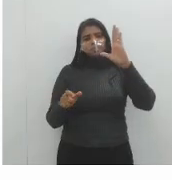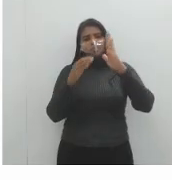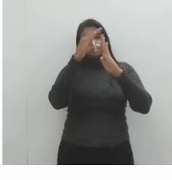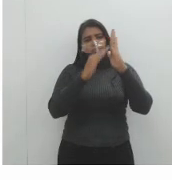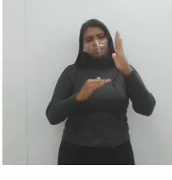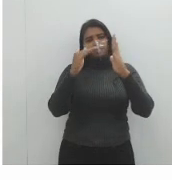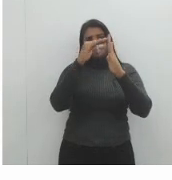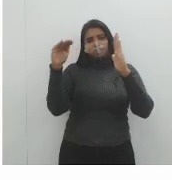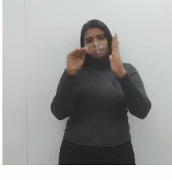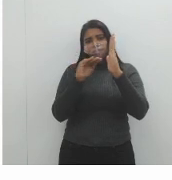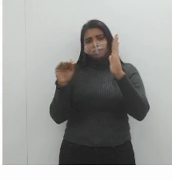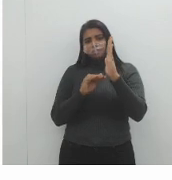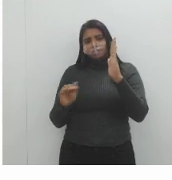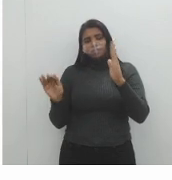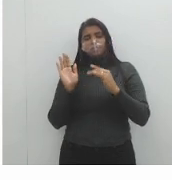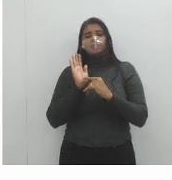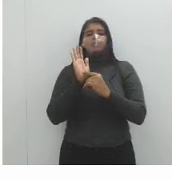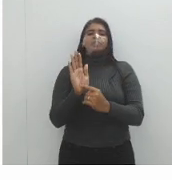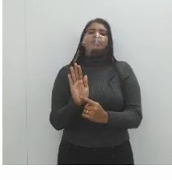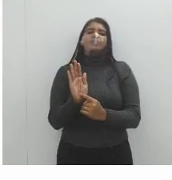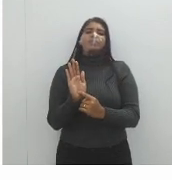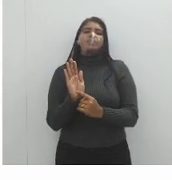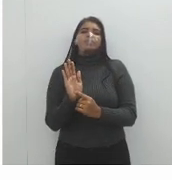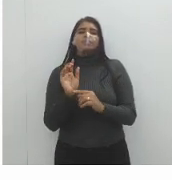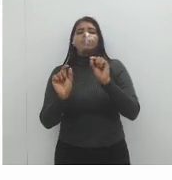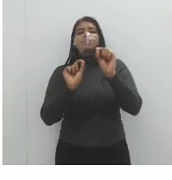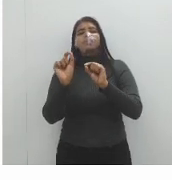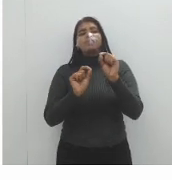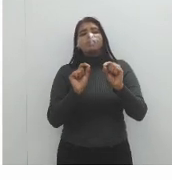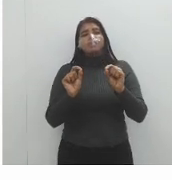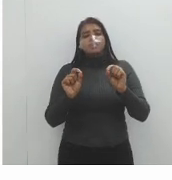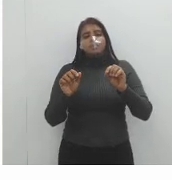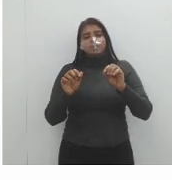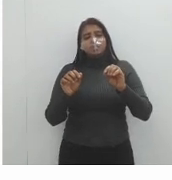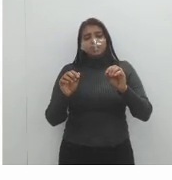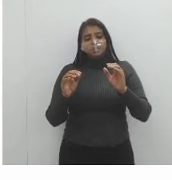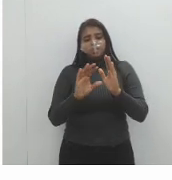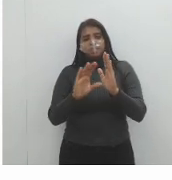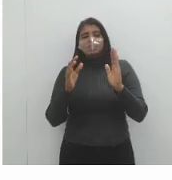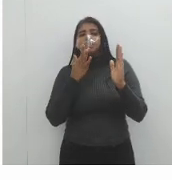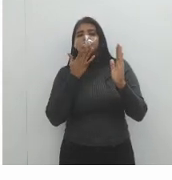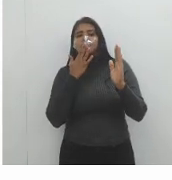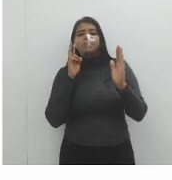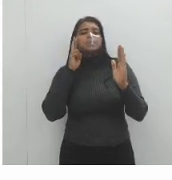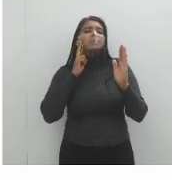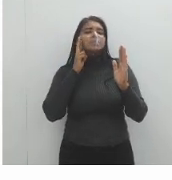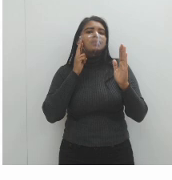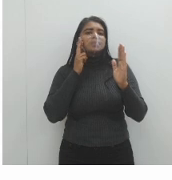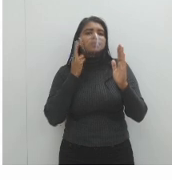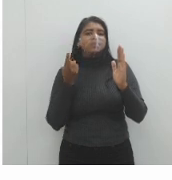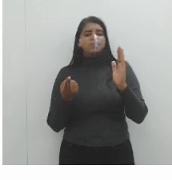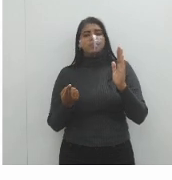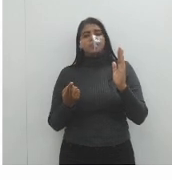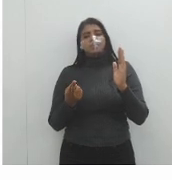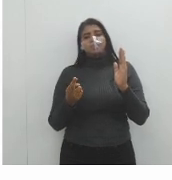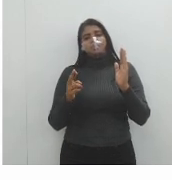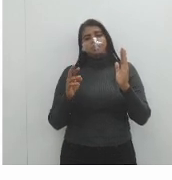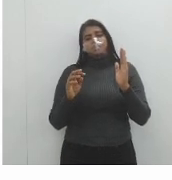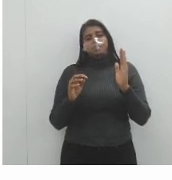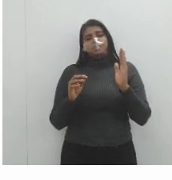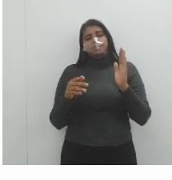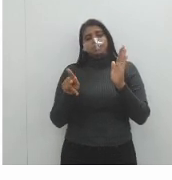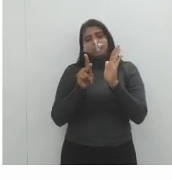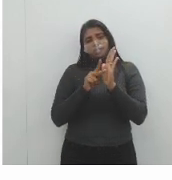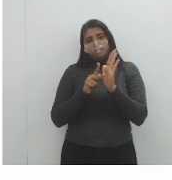famílias dos elementos representativos. O que está aqui no meio, na cor rosa, são os elementos de transição e pertence